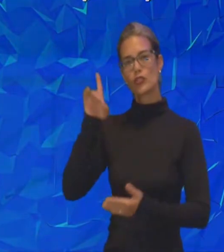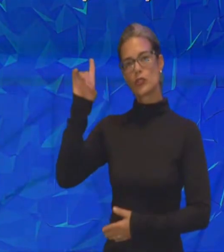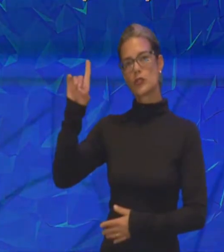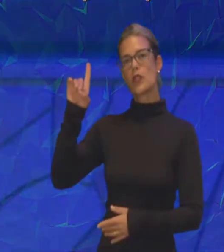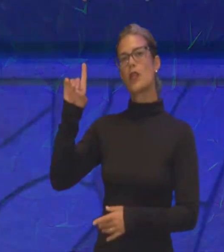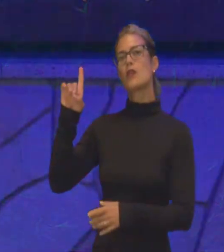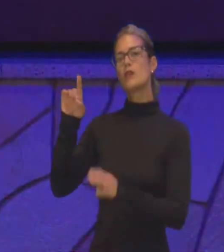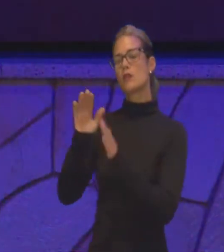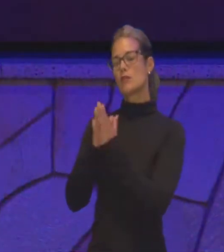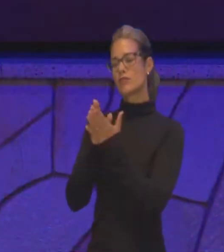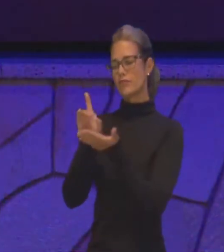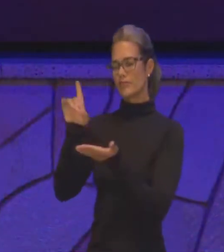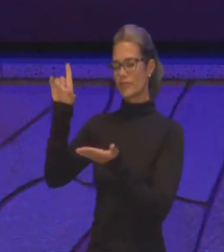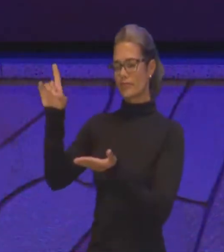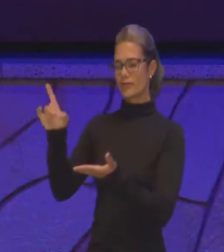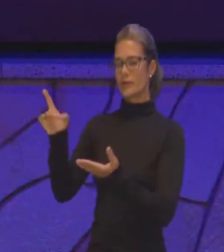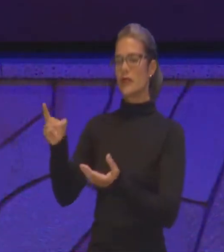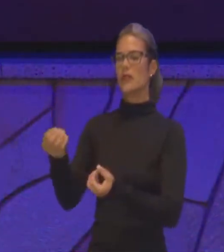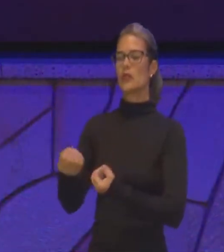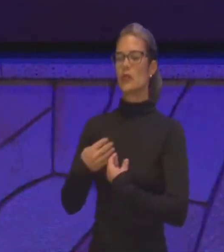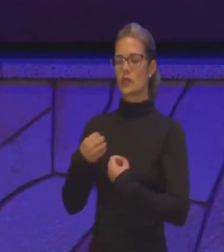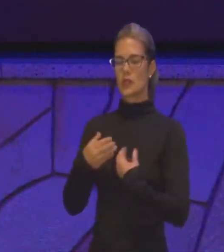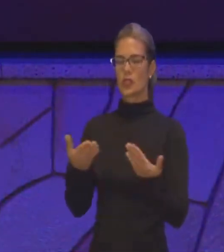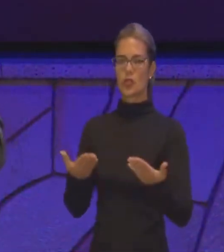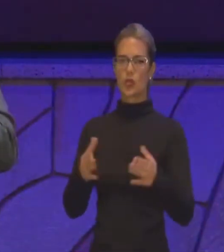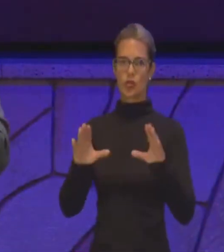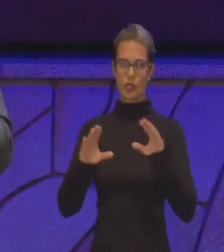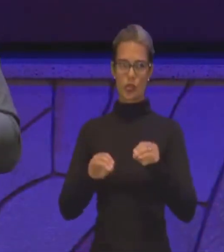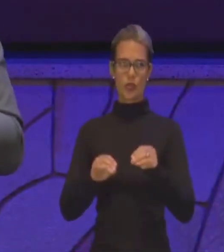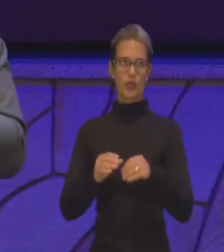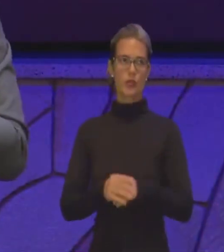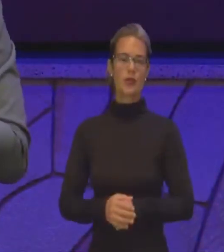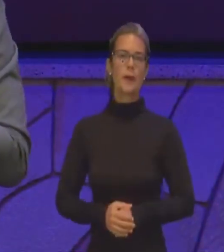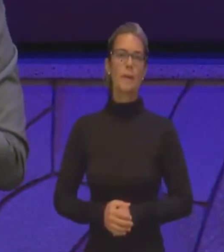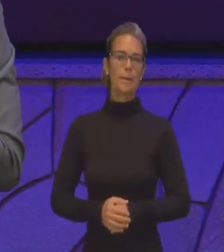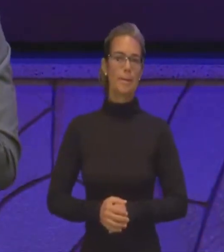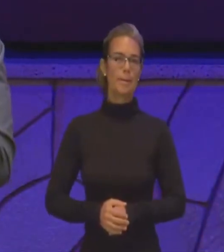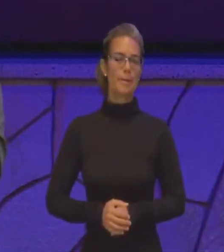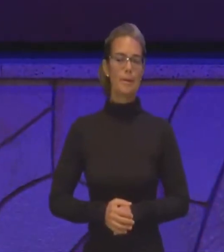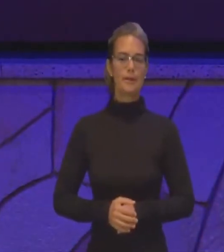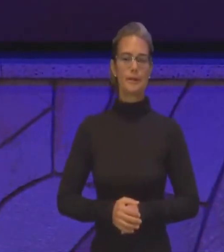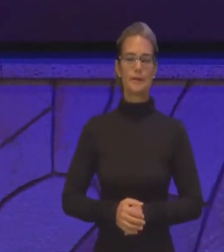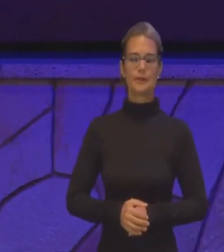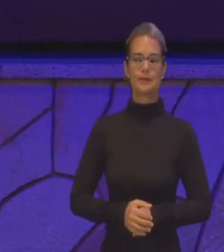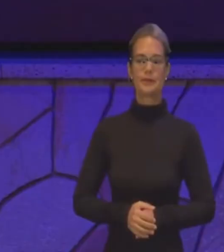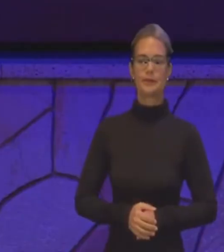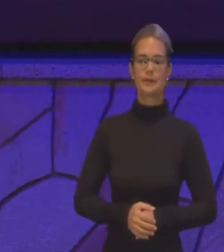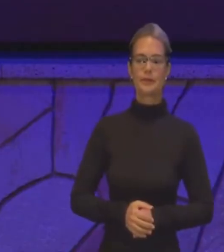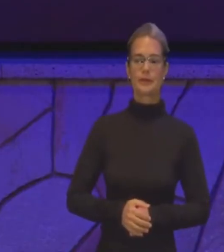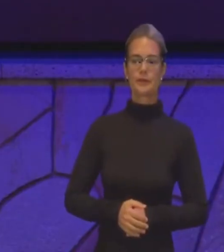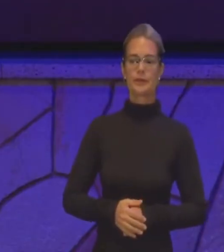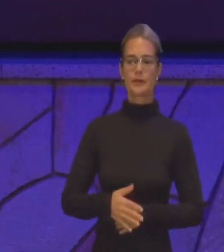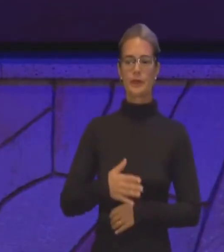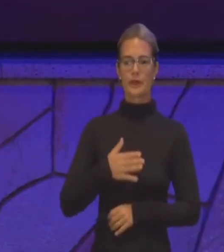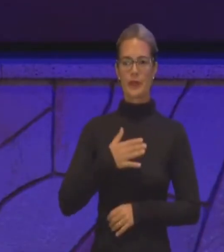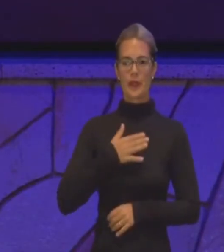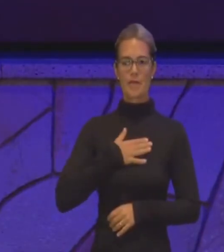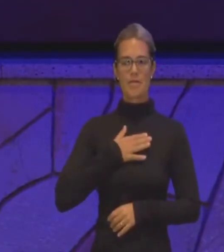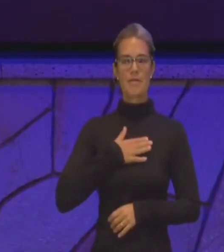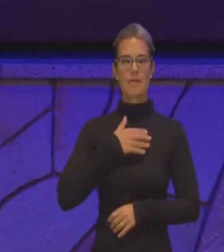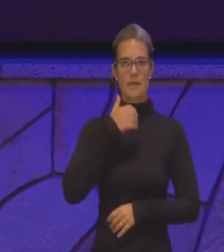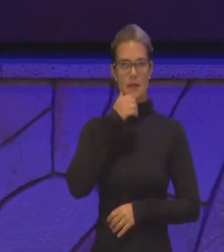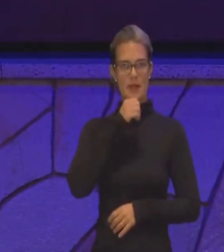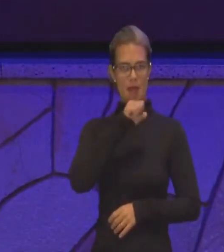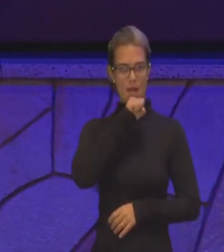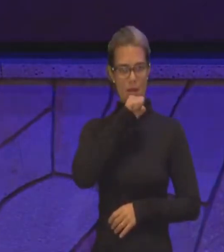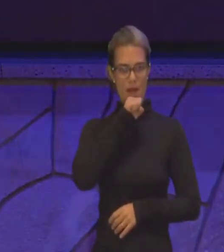palavra e a Tua vontade nesta noite. Meus irmãos, minha mãe, eu a reconheço como uma mulher